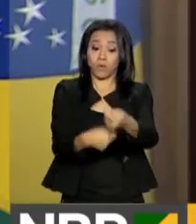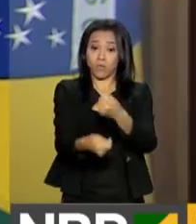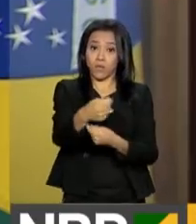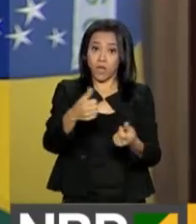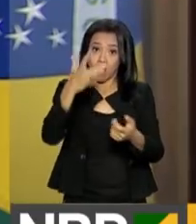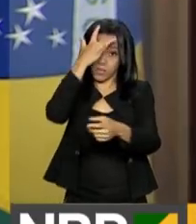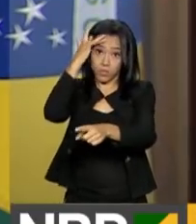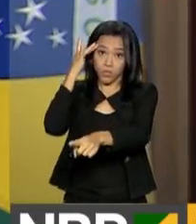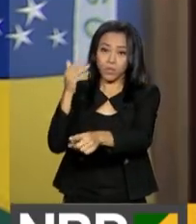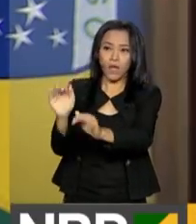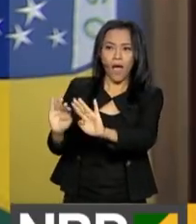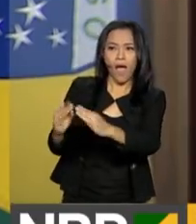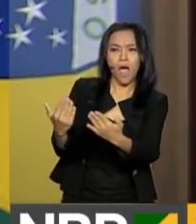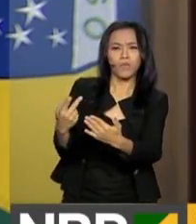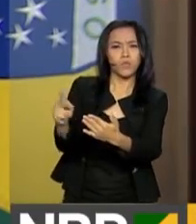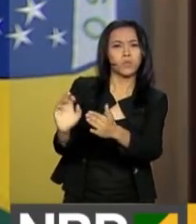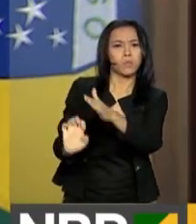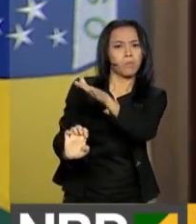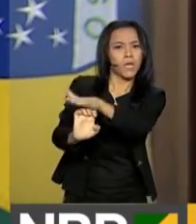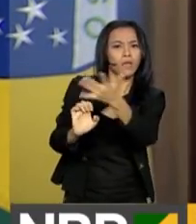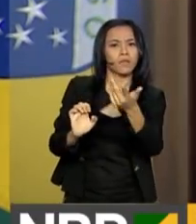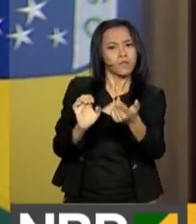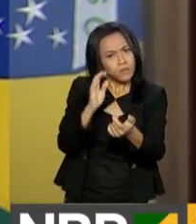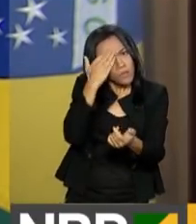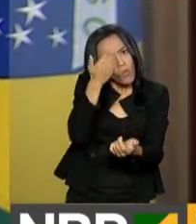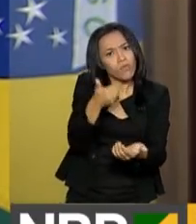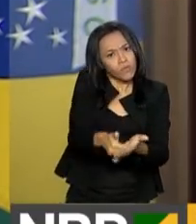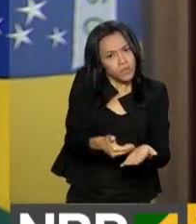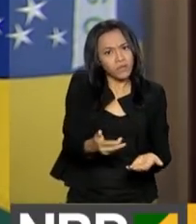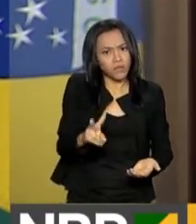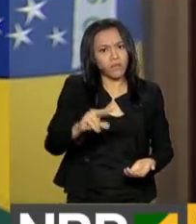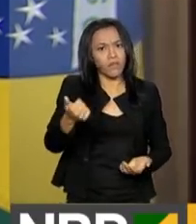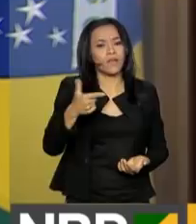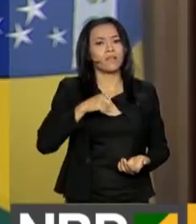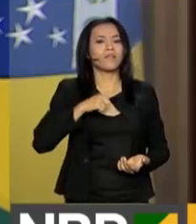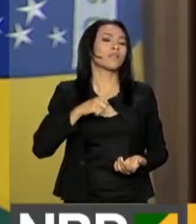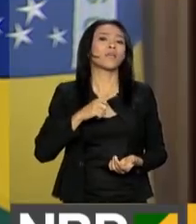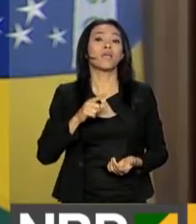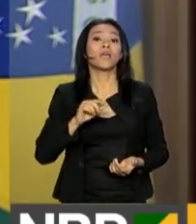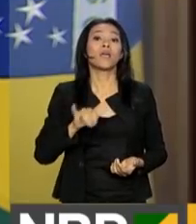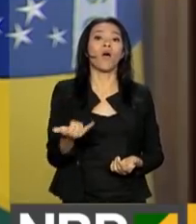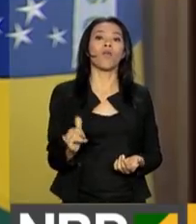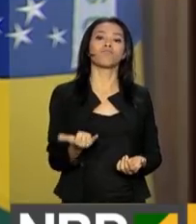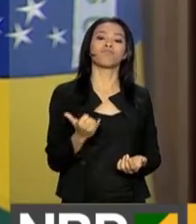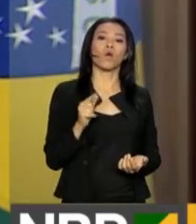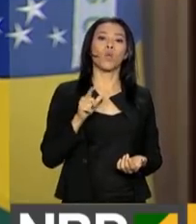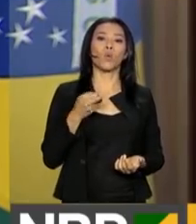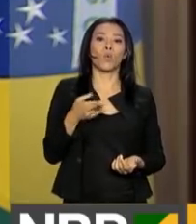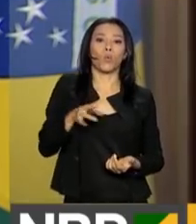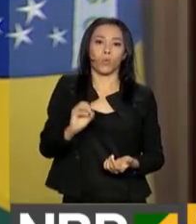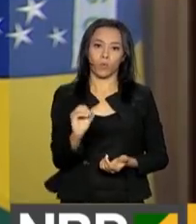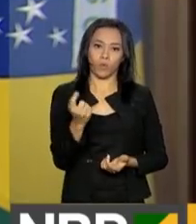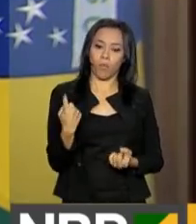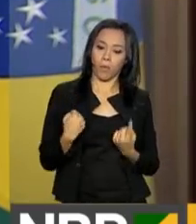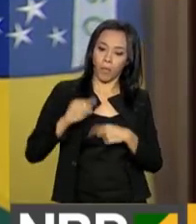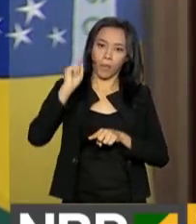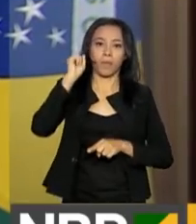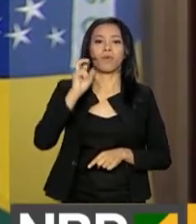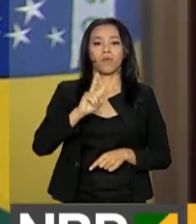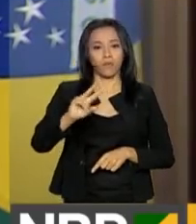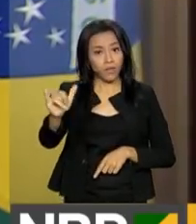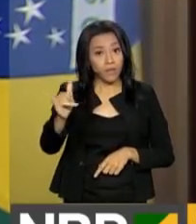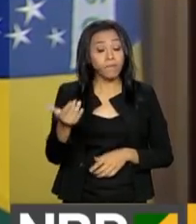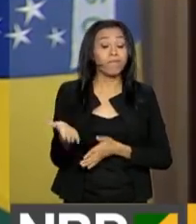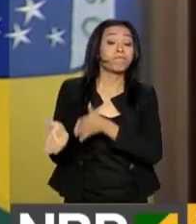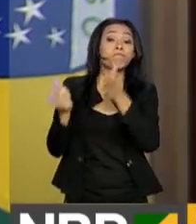abrem pequenos negócios que estão confiando que vão prosperar como também em nós